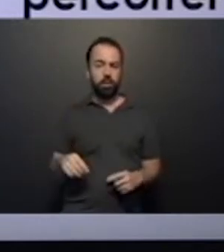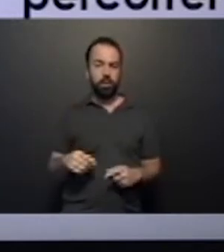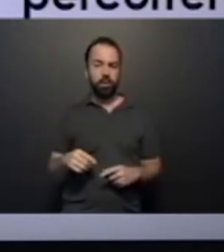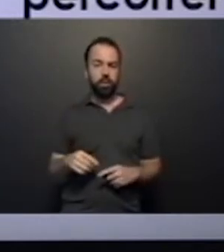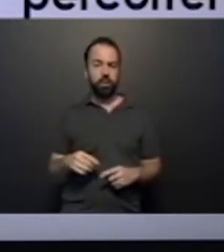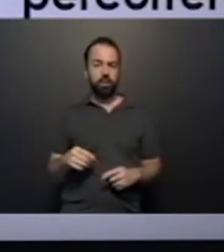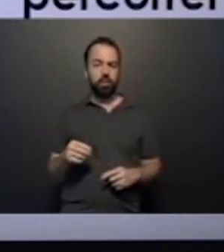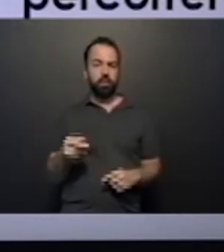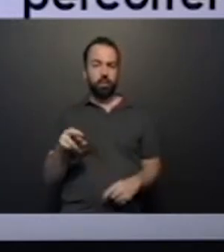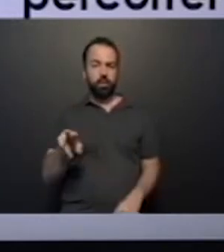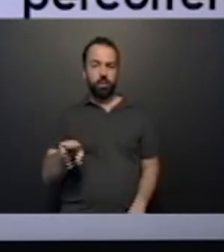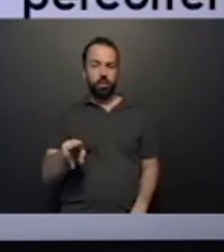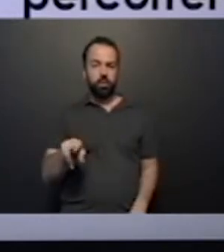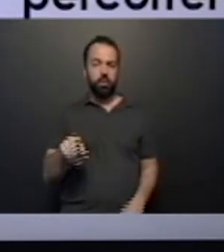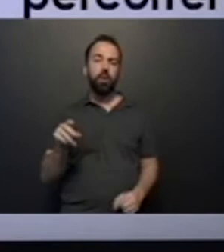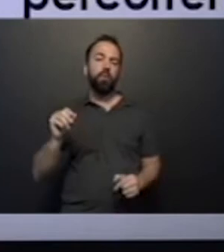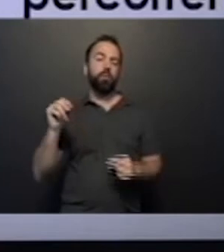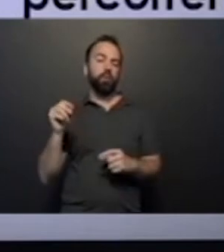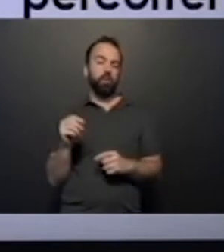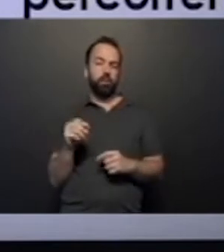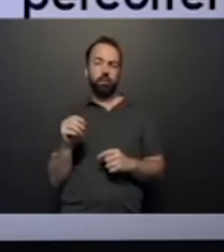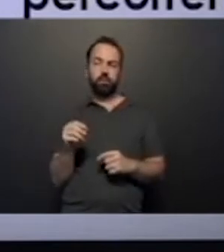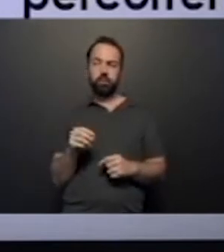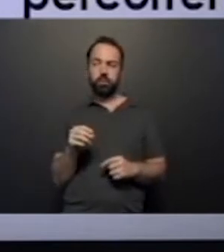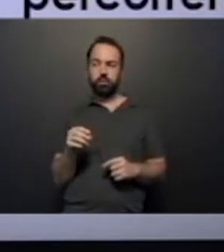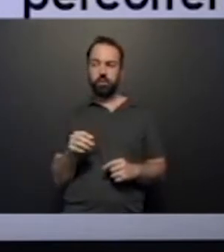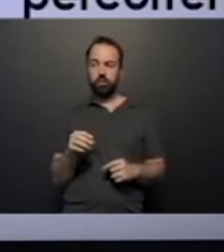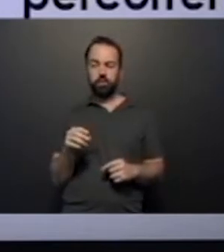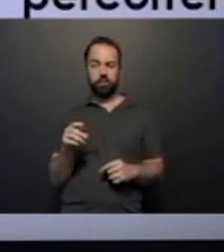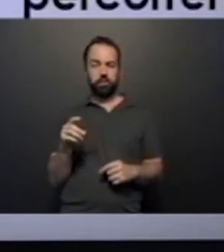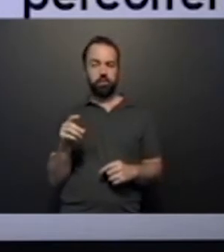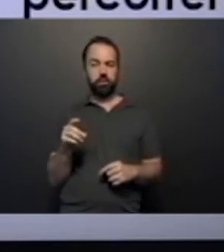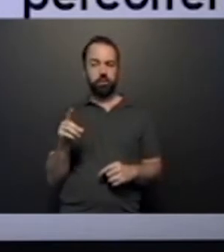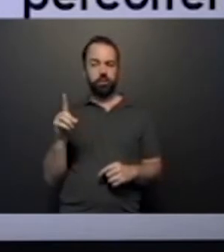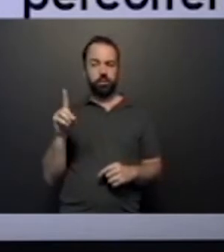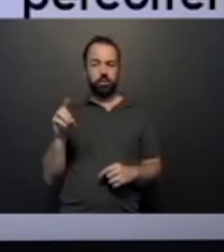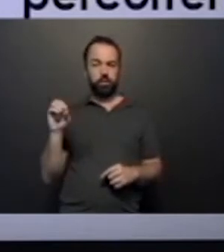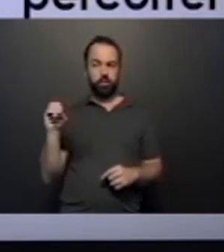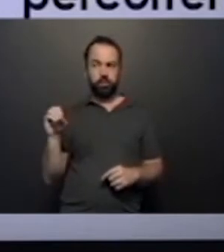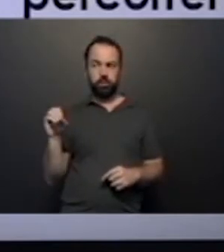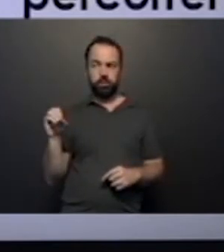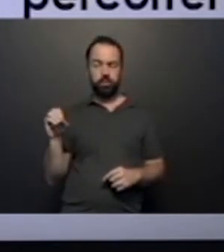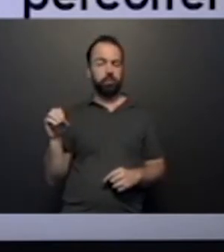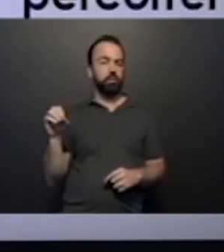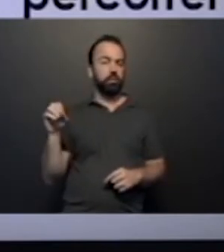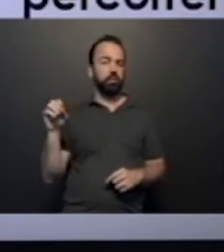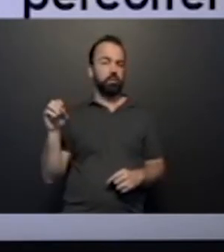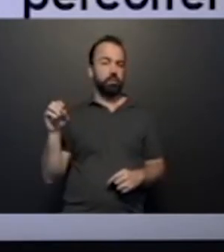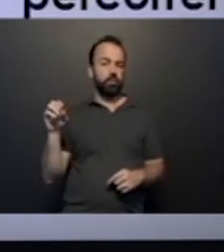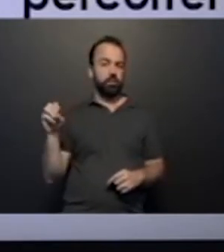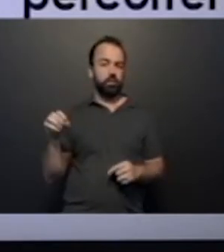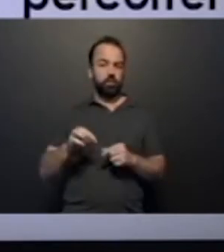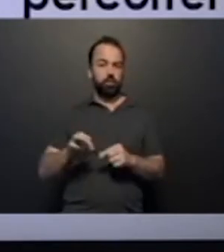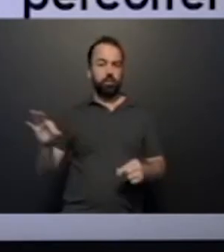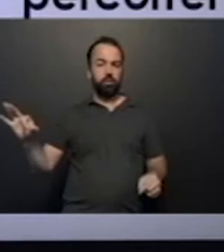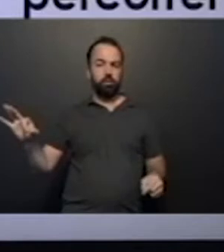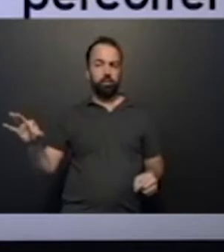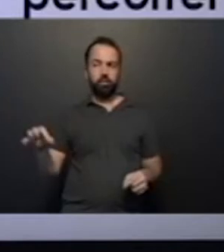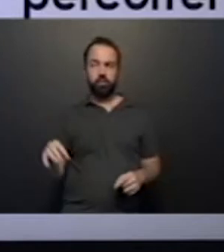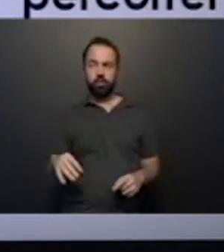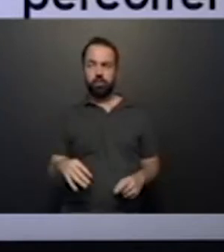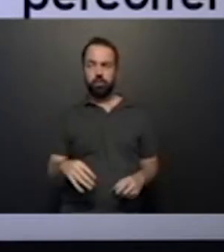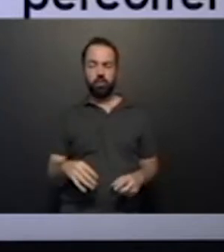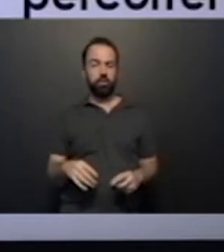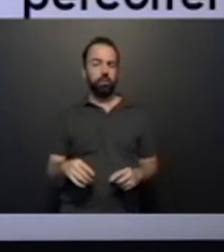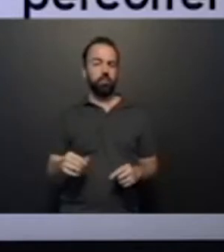10 mil metros por dia importante manter as duas unidades iguais aqui metro e